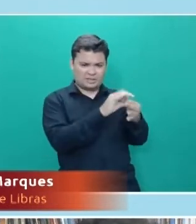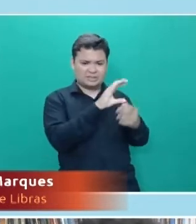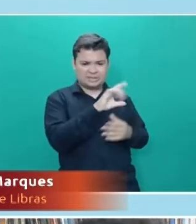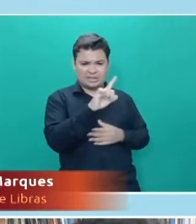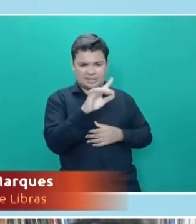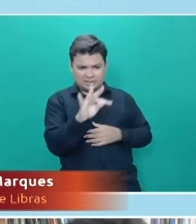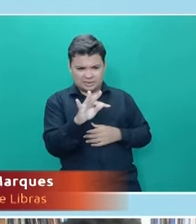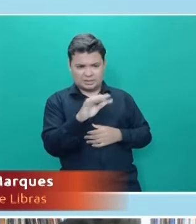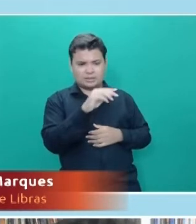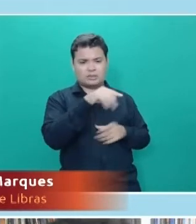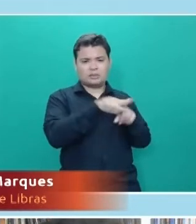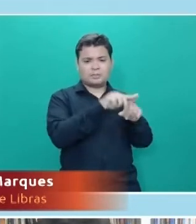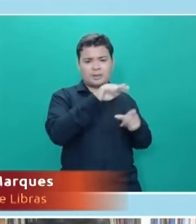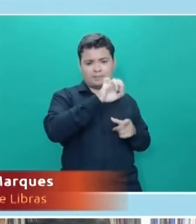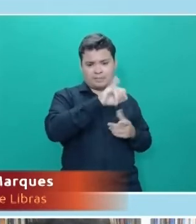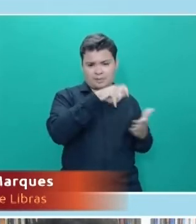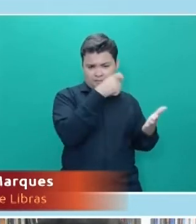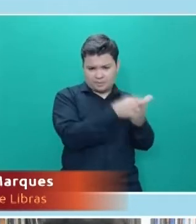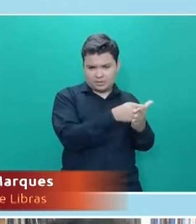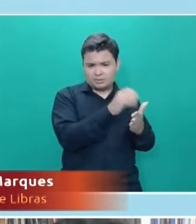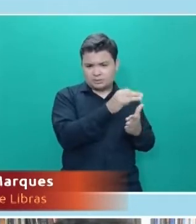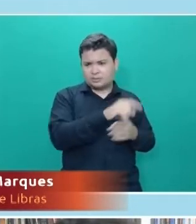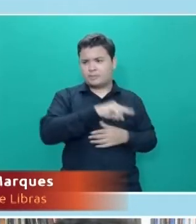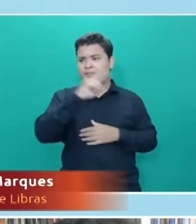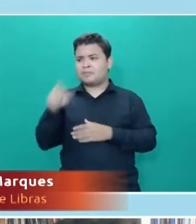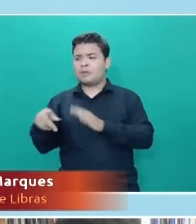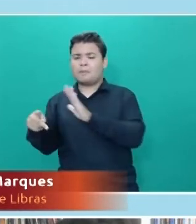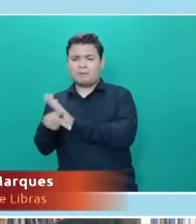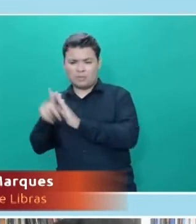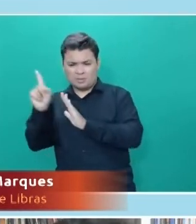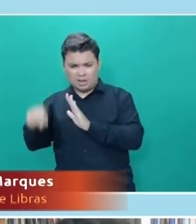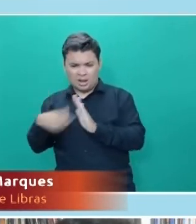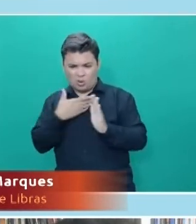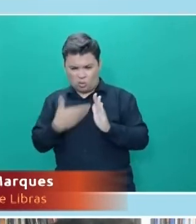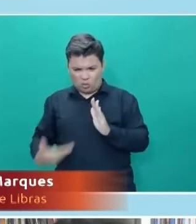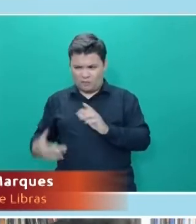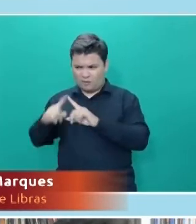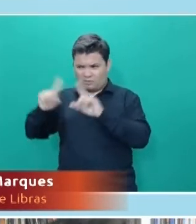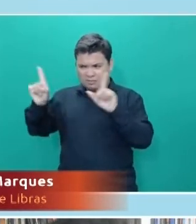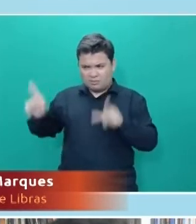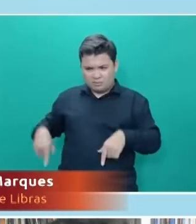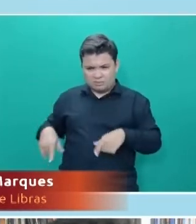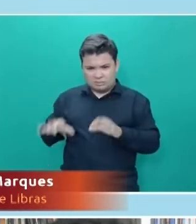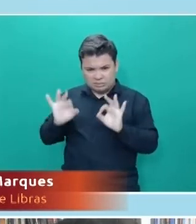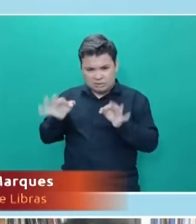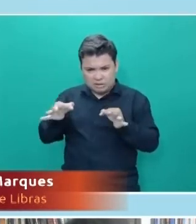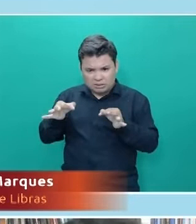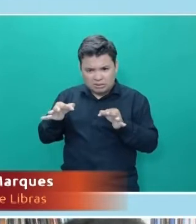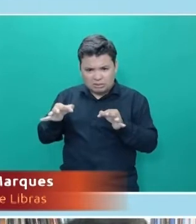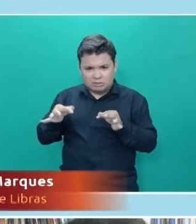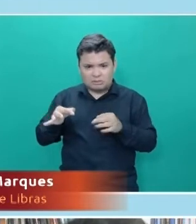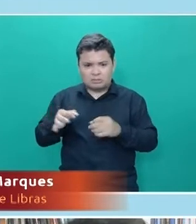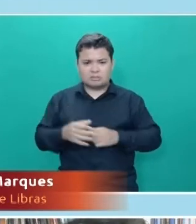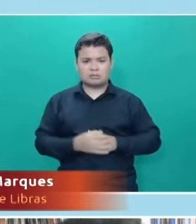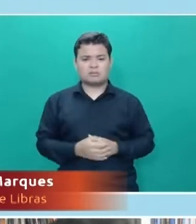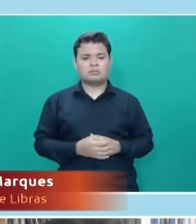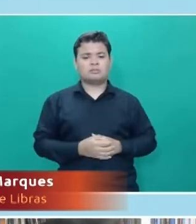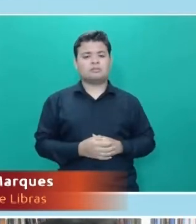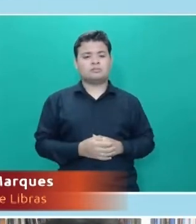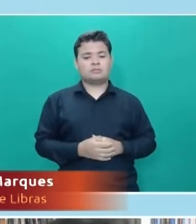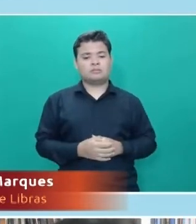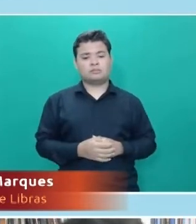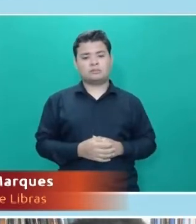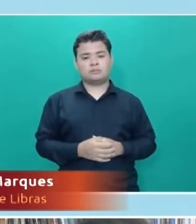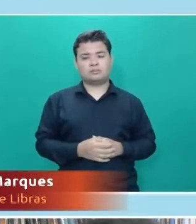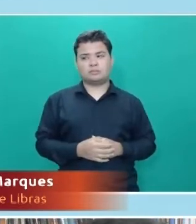Regime próprio, os funcionários públicos, né? Municipais, estaduais ou federais. Atentando para o fato